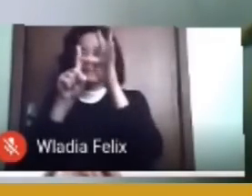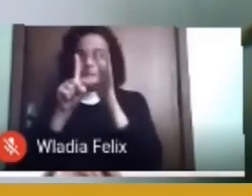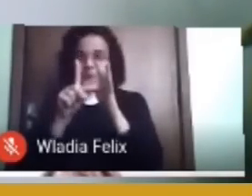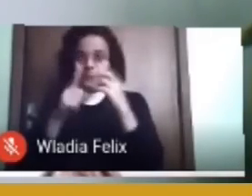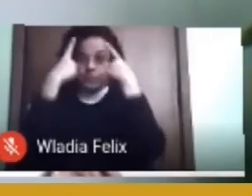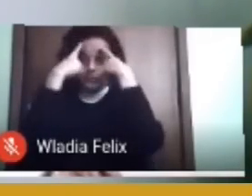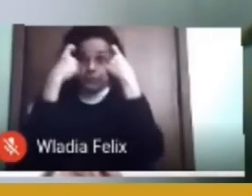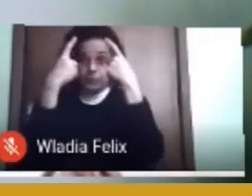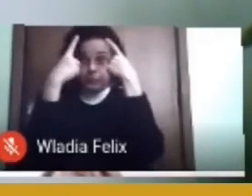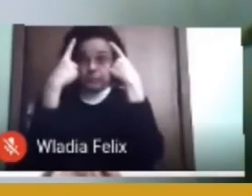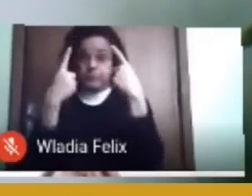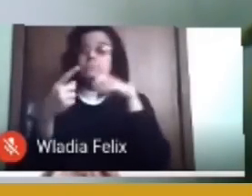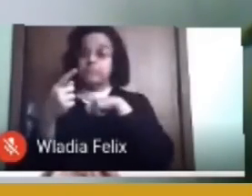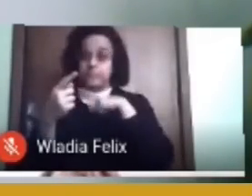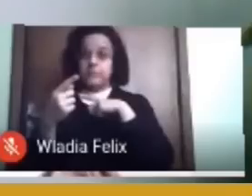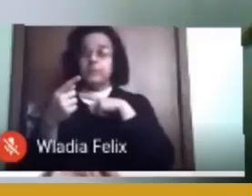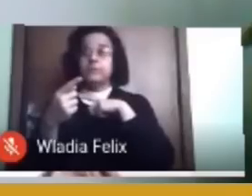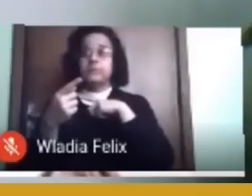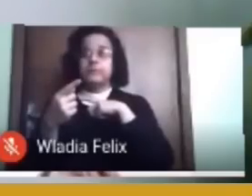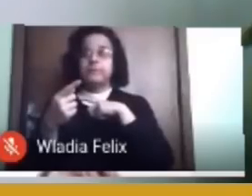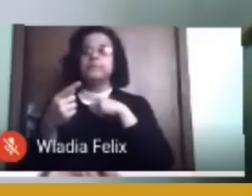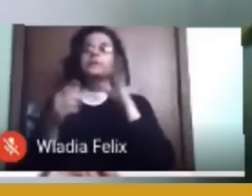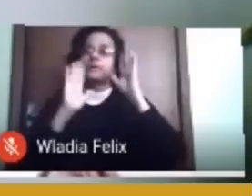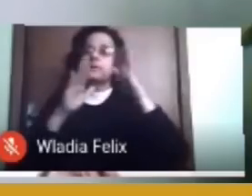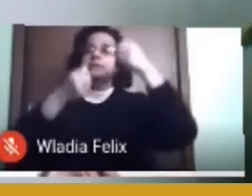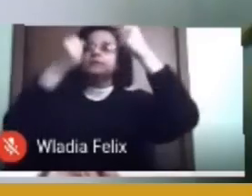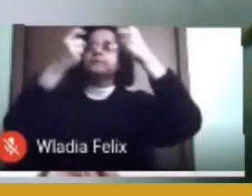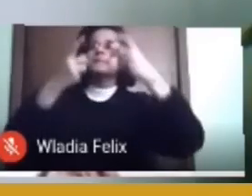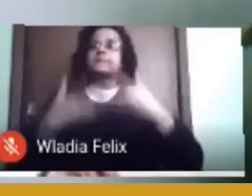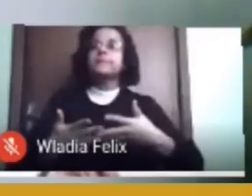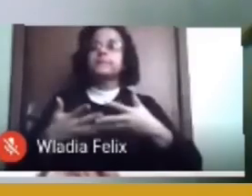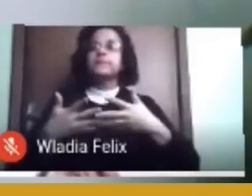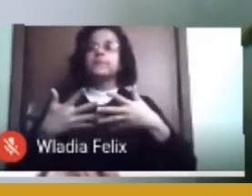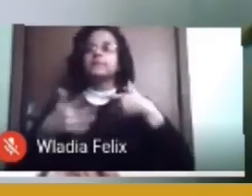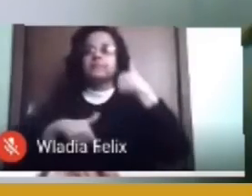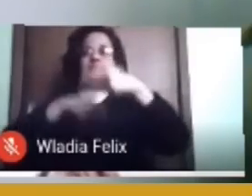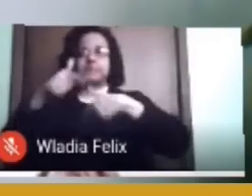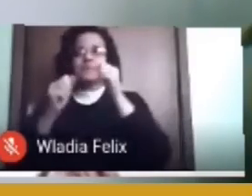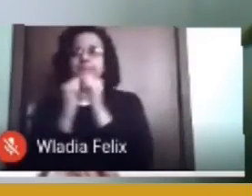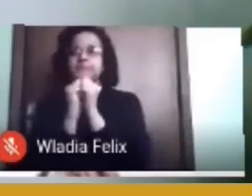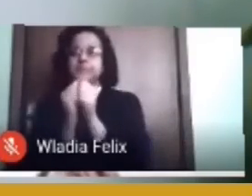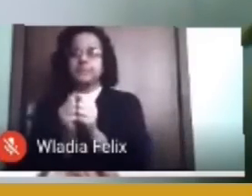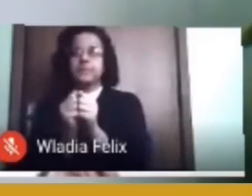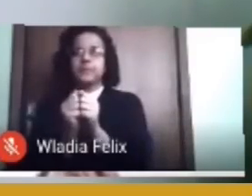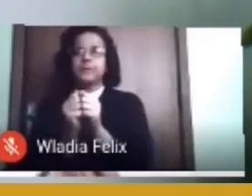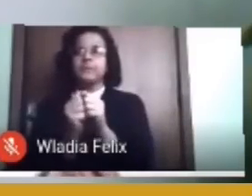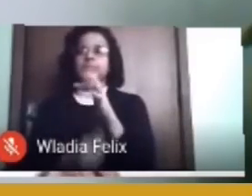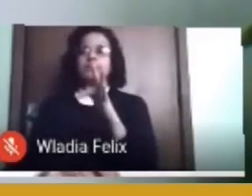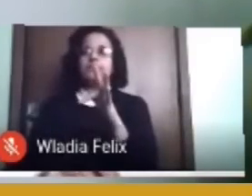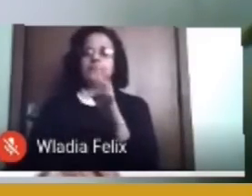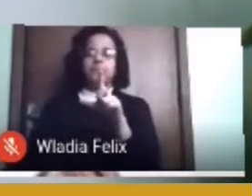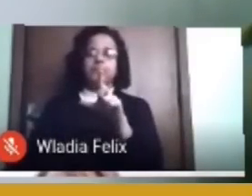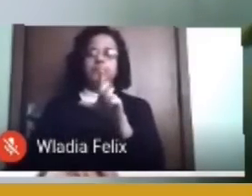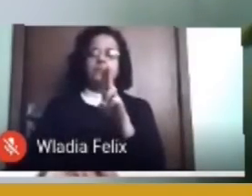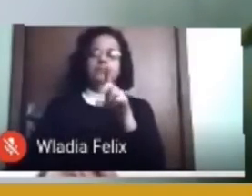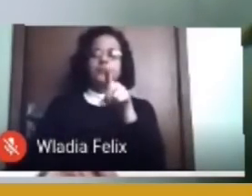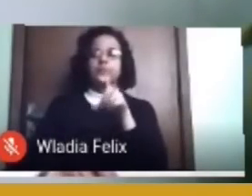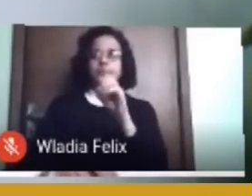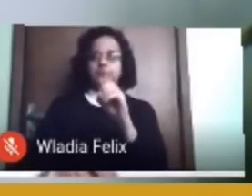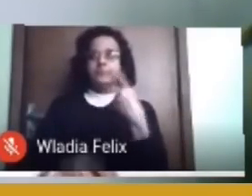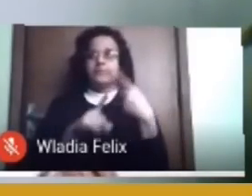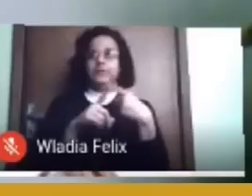juntos sobre essa questão do fluxo, né, da violência institucional. A criança foi abusada e vem contra o professor. Aí sai dali e vai contra para outro. Aí sai dali e vai contra